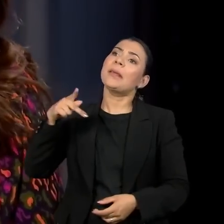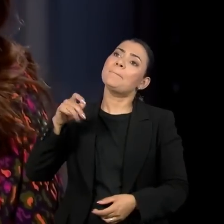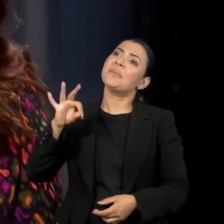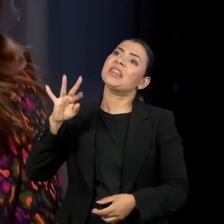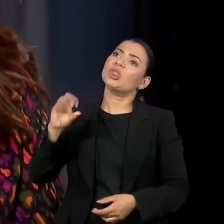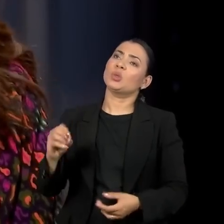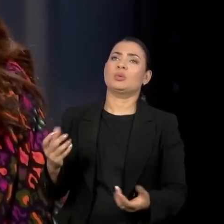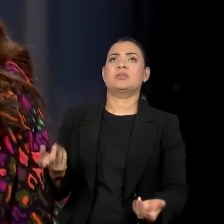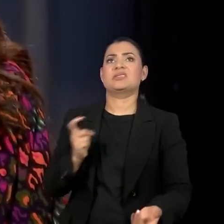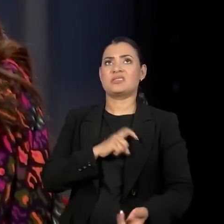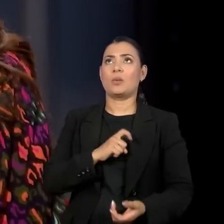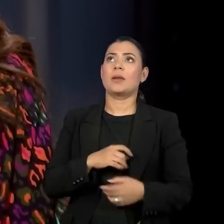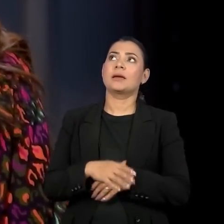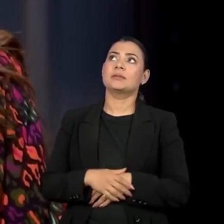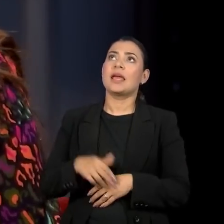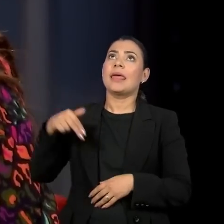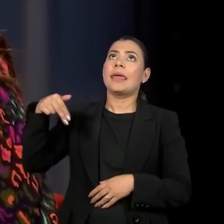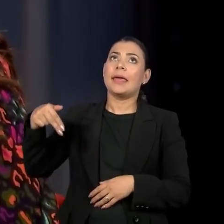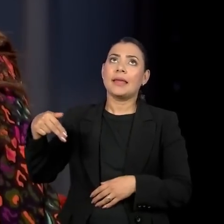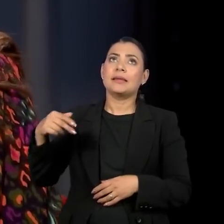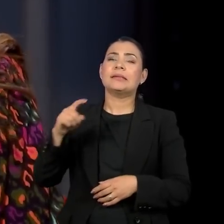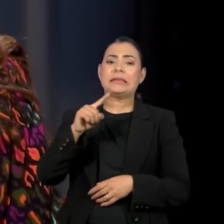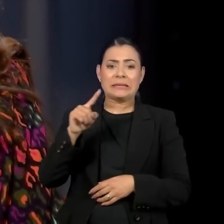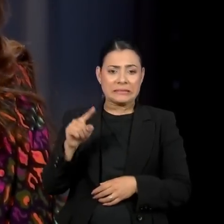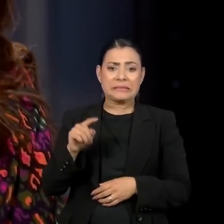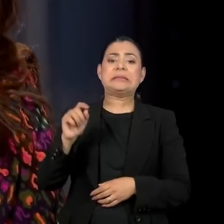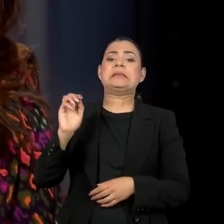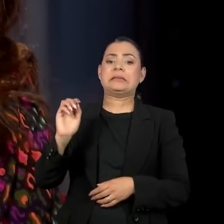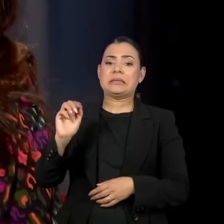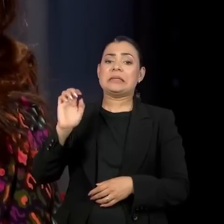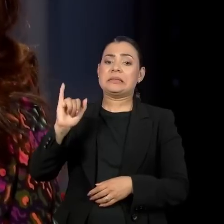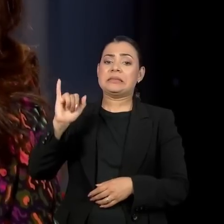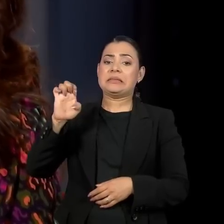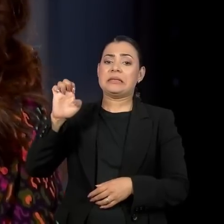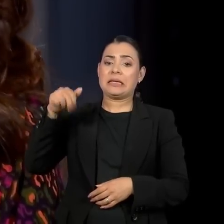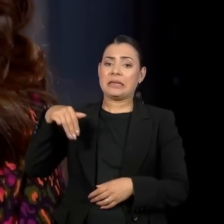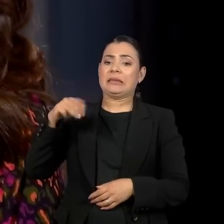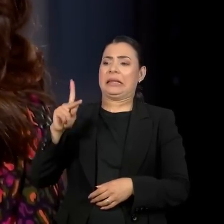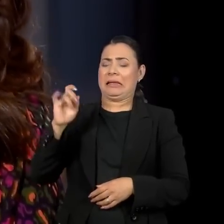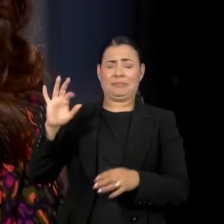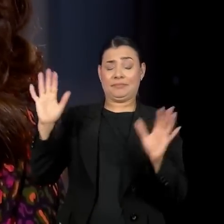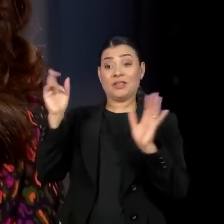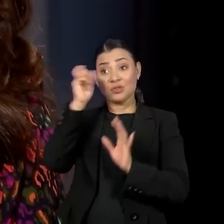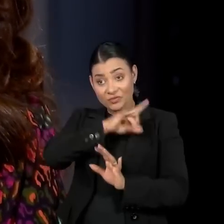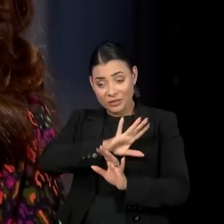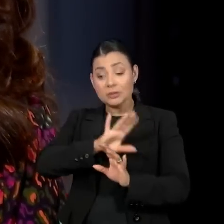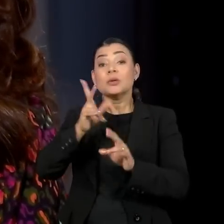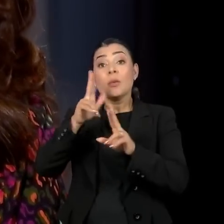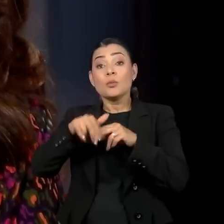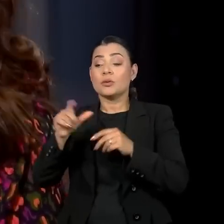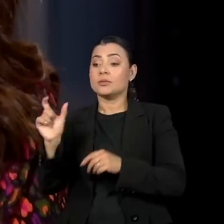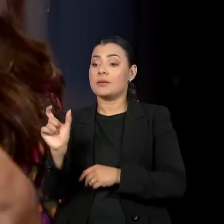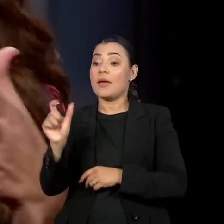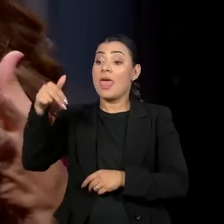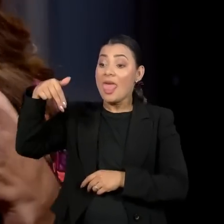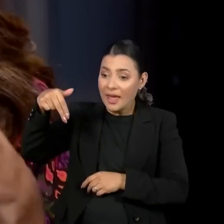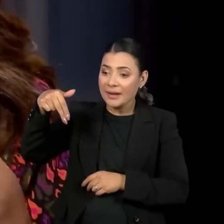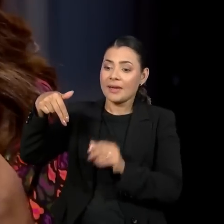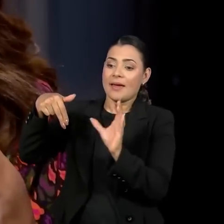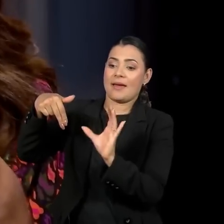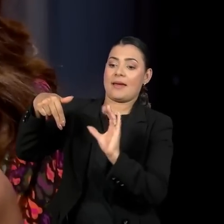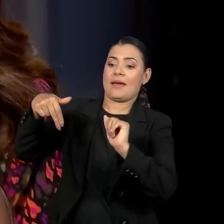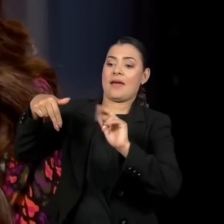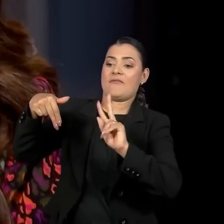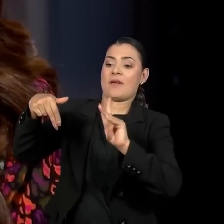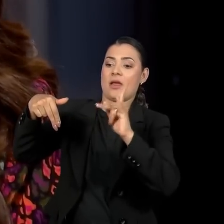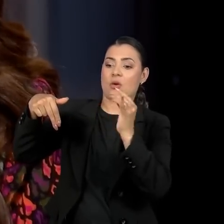Aí N Jankiewicz, puta, eu vou ficar soletrando, ninguém vai saber. Aí acabou ficando N Carvalho. Mas eu tinha uma coisa assim, né,